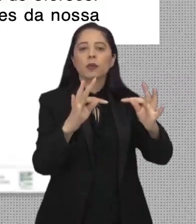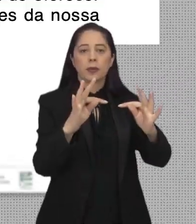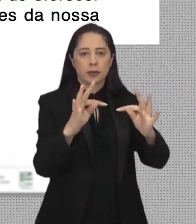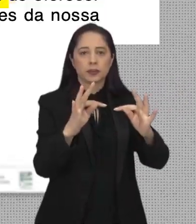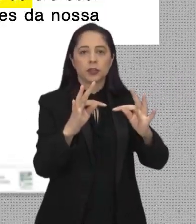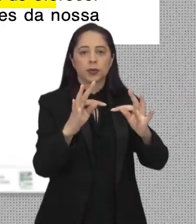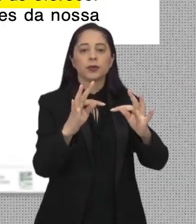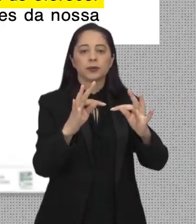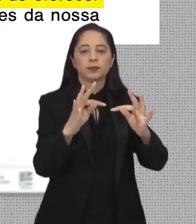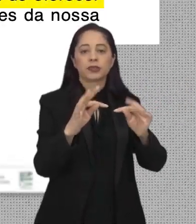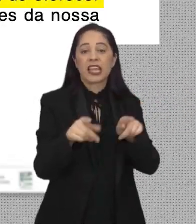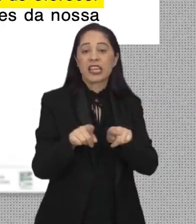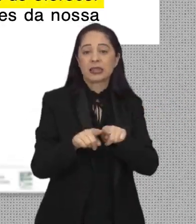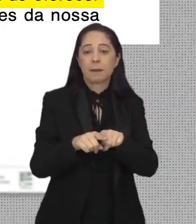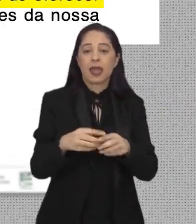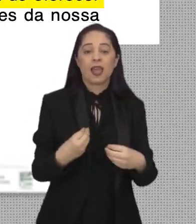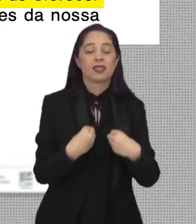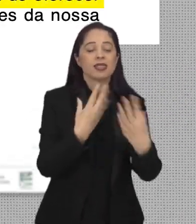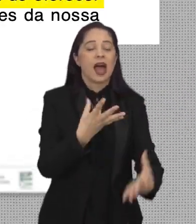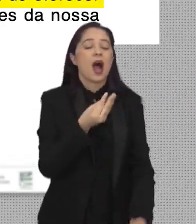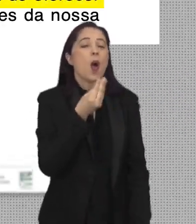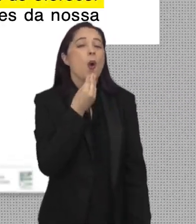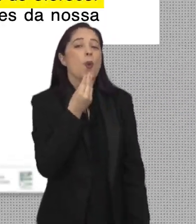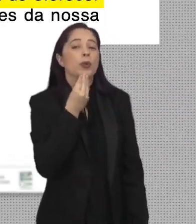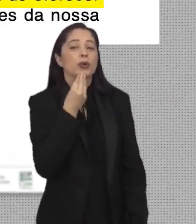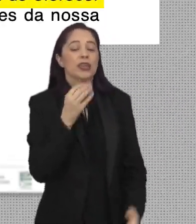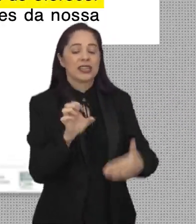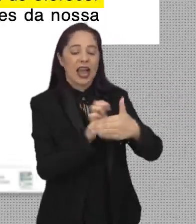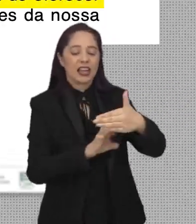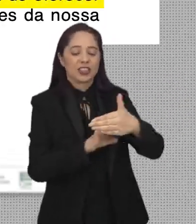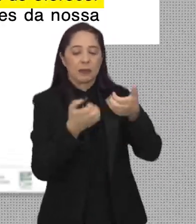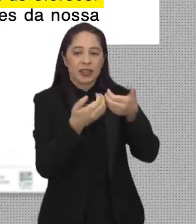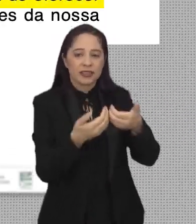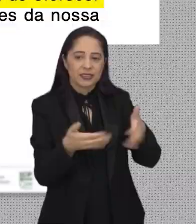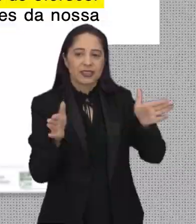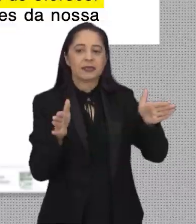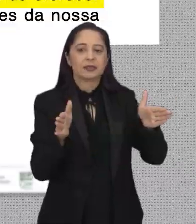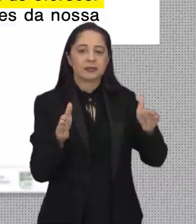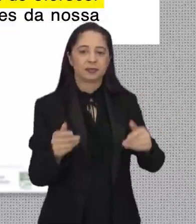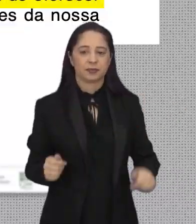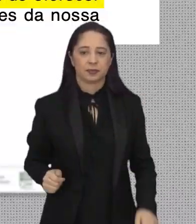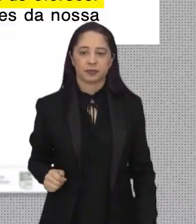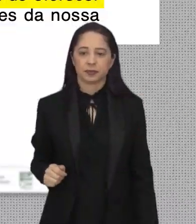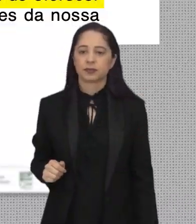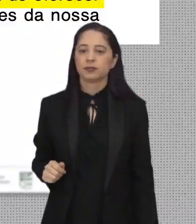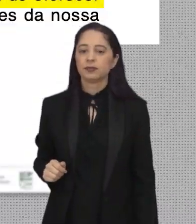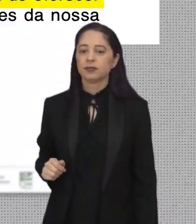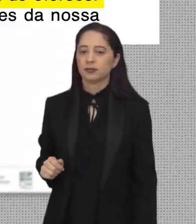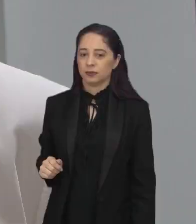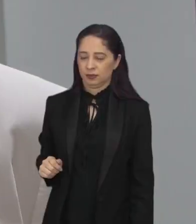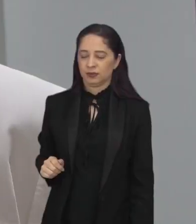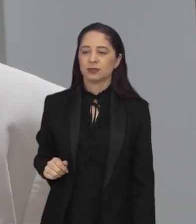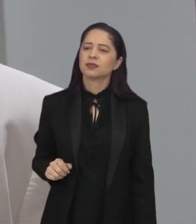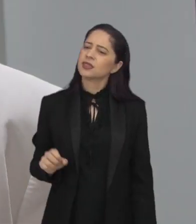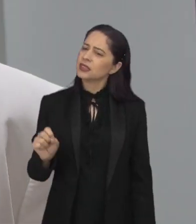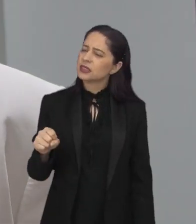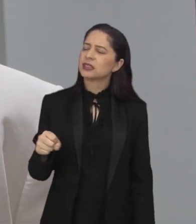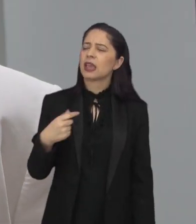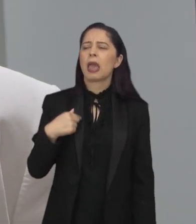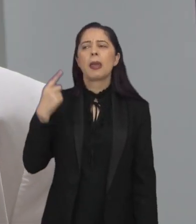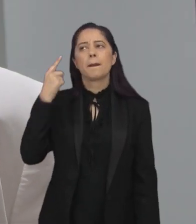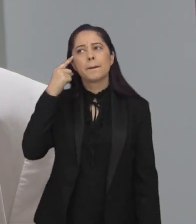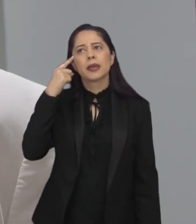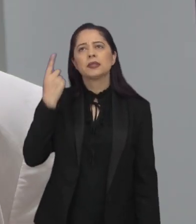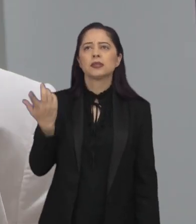competitividade delas no mercado, além de oportunidades para a abertura de novas empresas, como justifica o vereador. Então, por que não criar